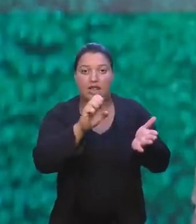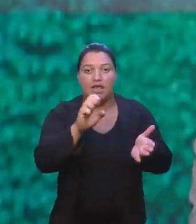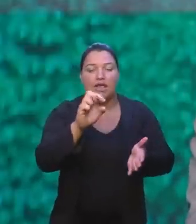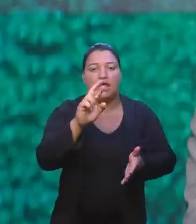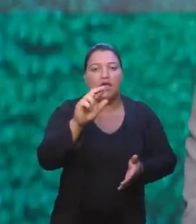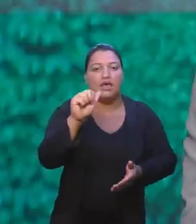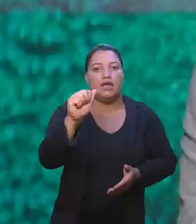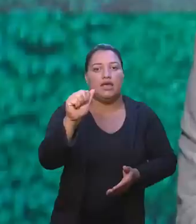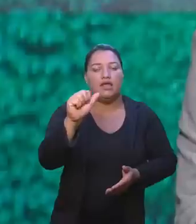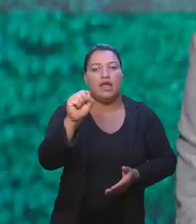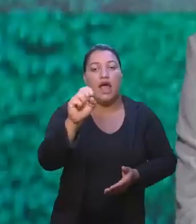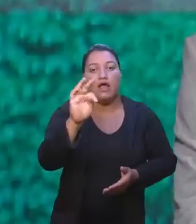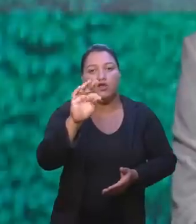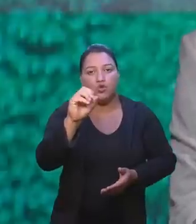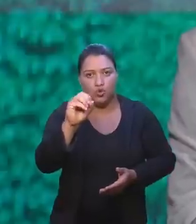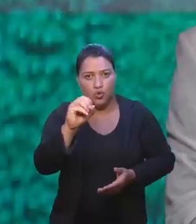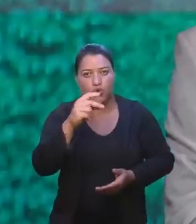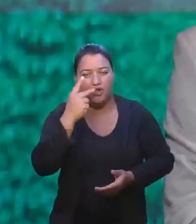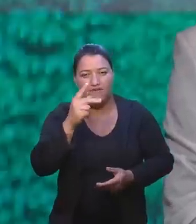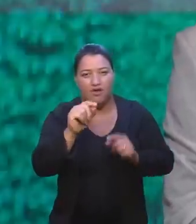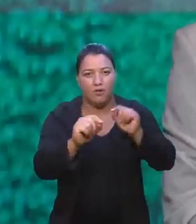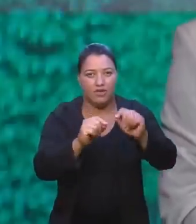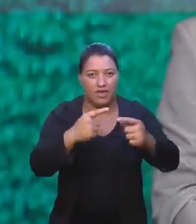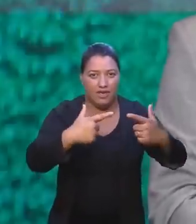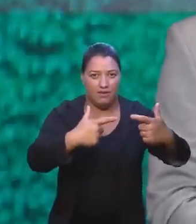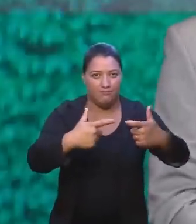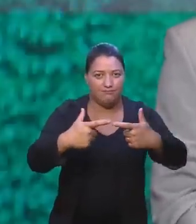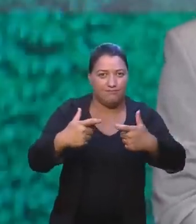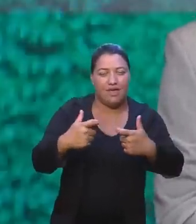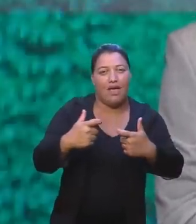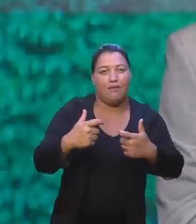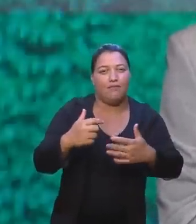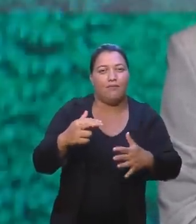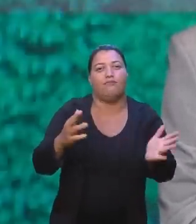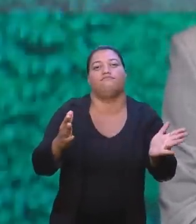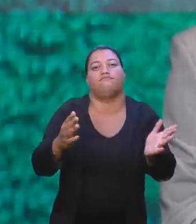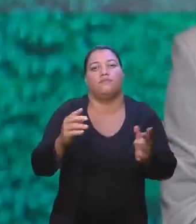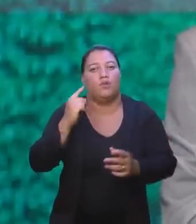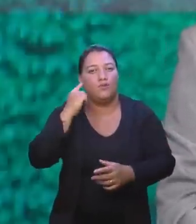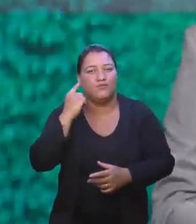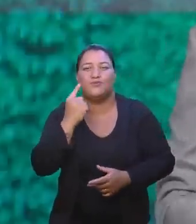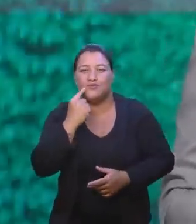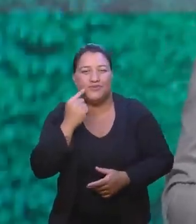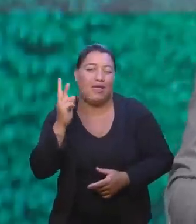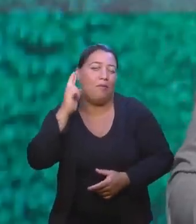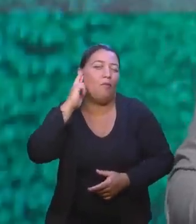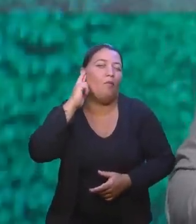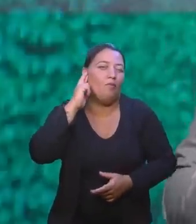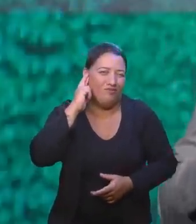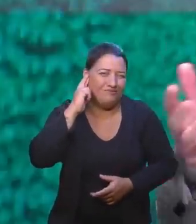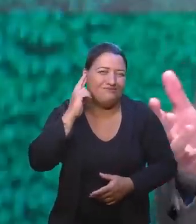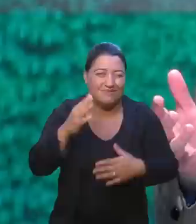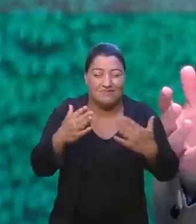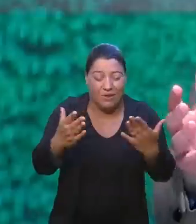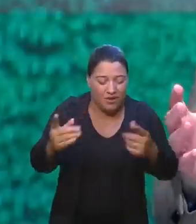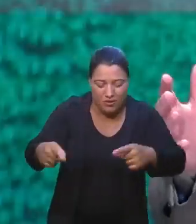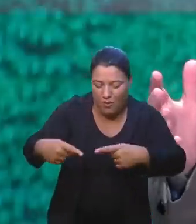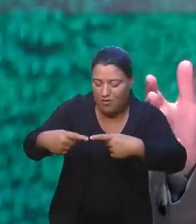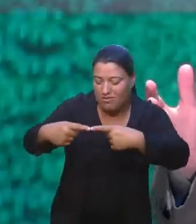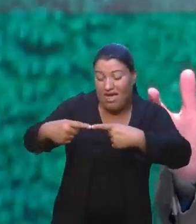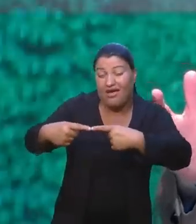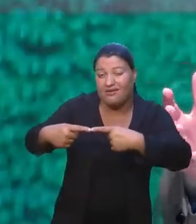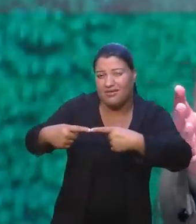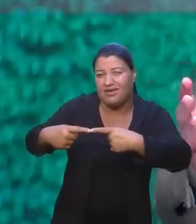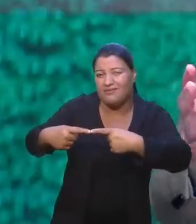de 63, Guerra Surda. Nós vamos usar um pouco desse texto mais adiante. Ele vai na mesma linha, para que a